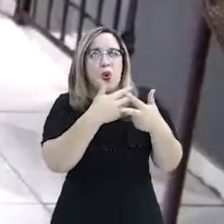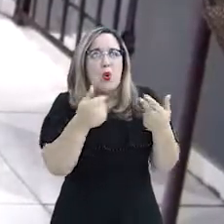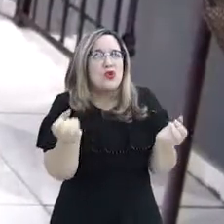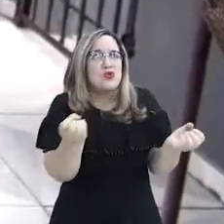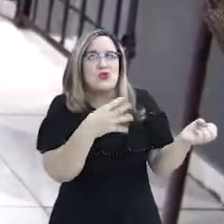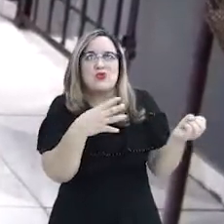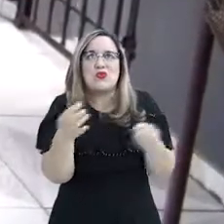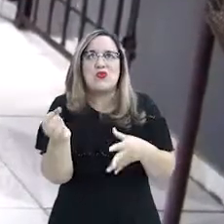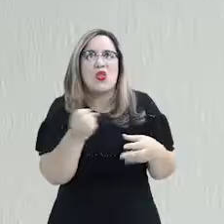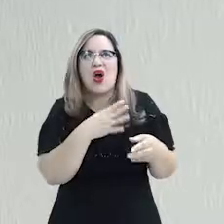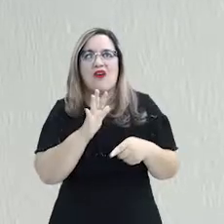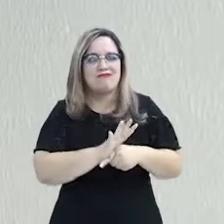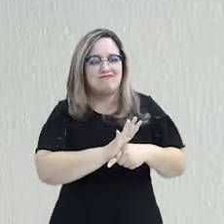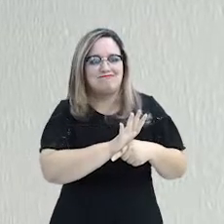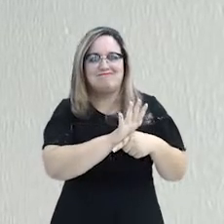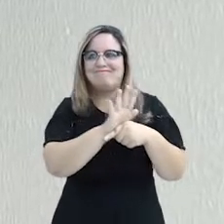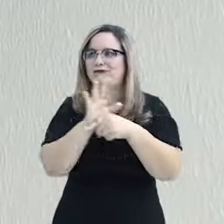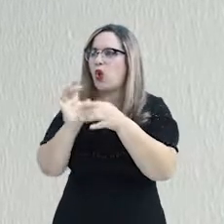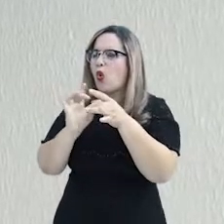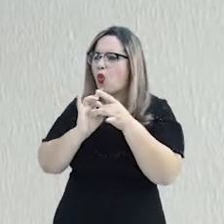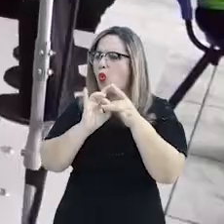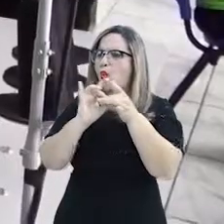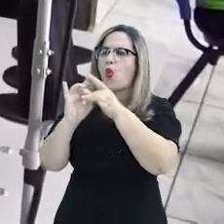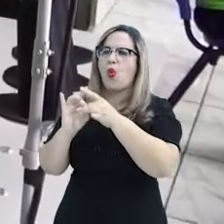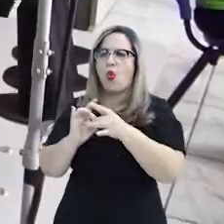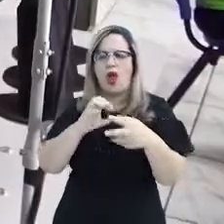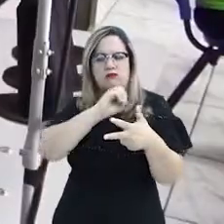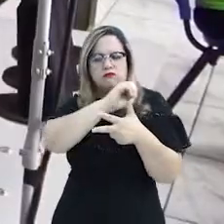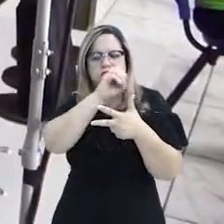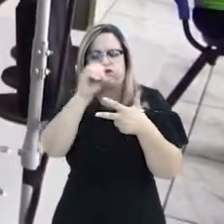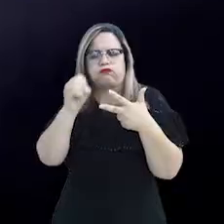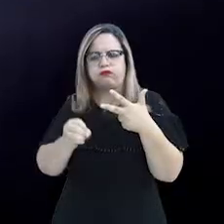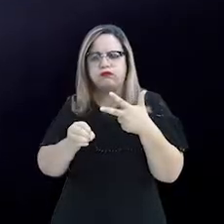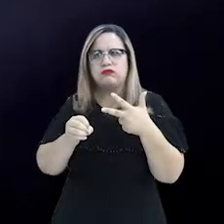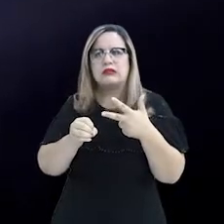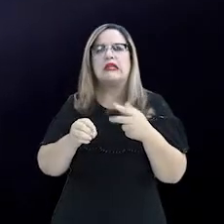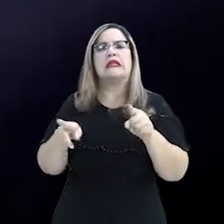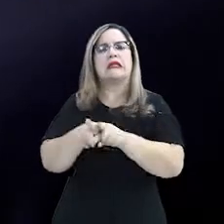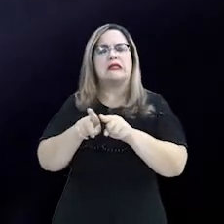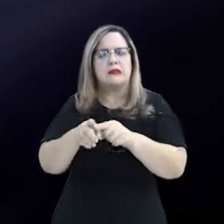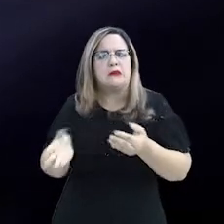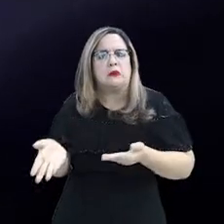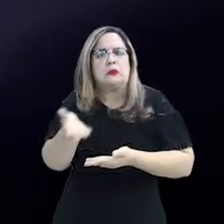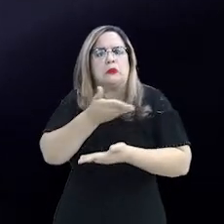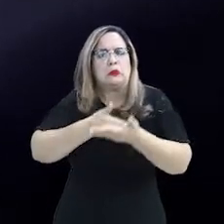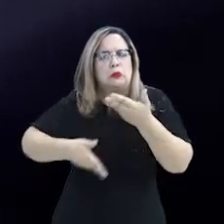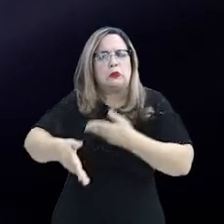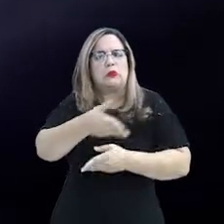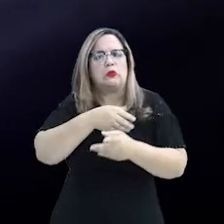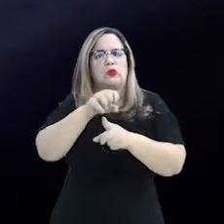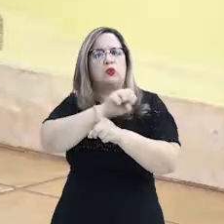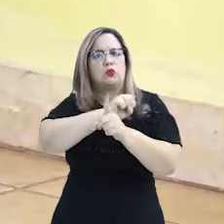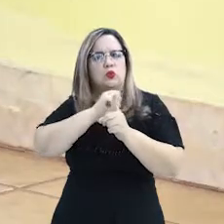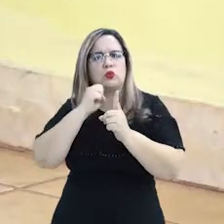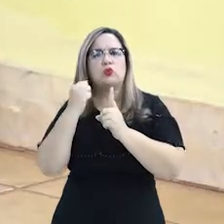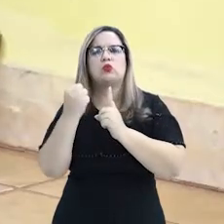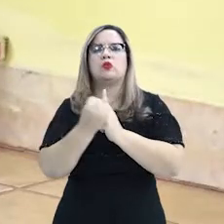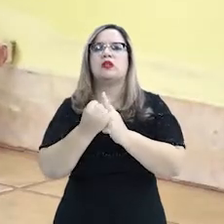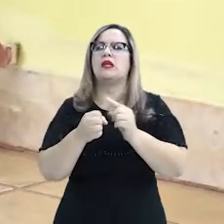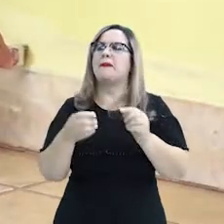soluções inovadoras que proporcionem a união entre os poderes, a participação da sociedade civil